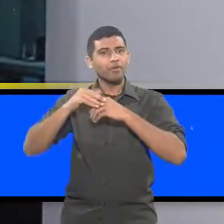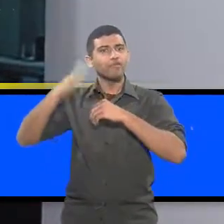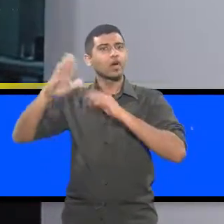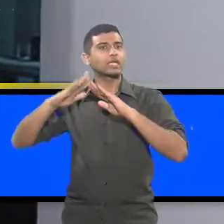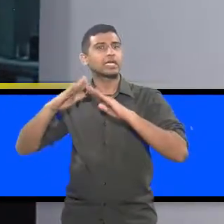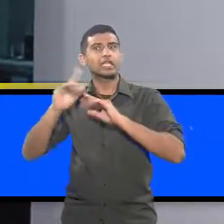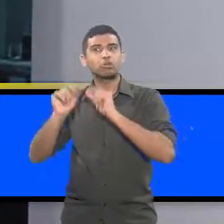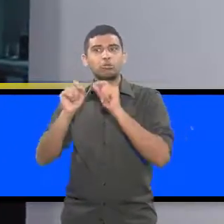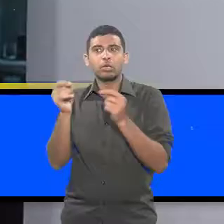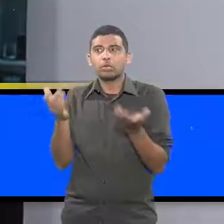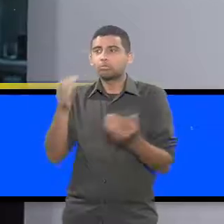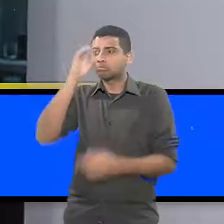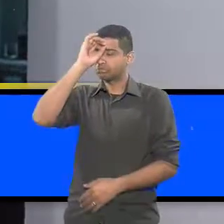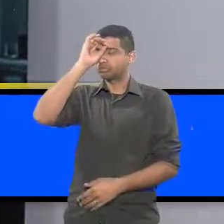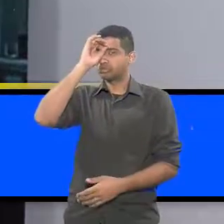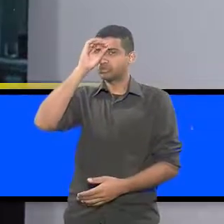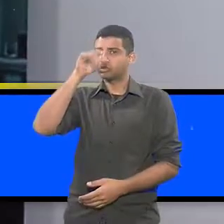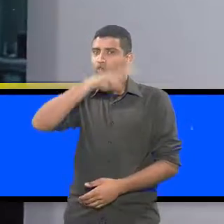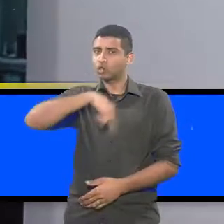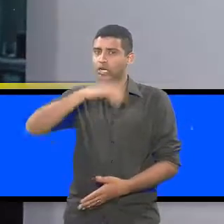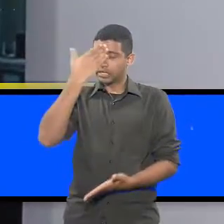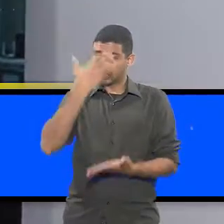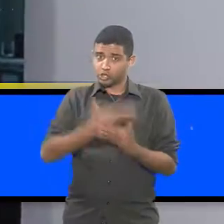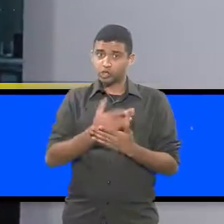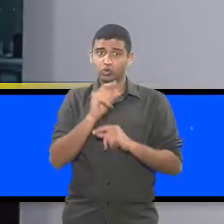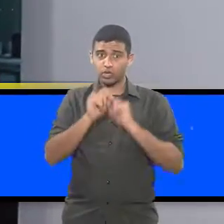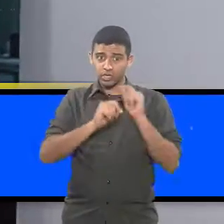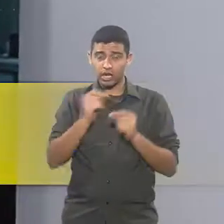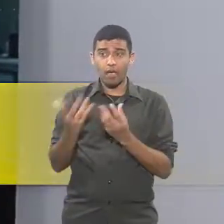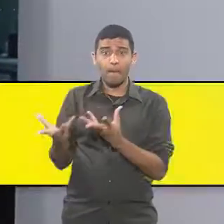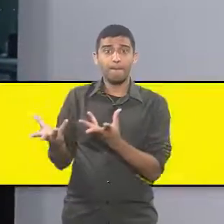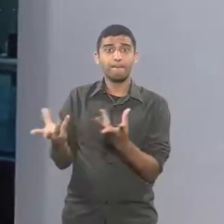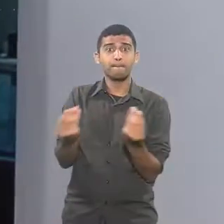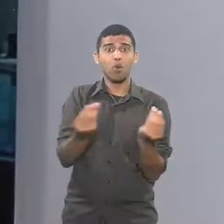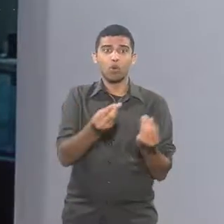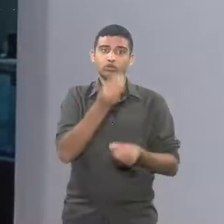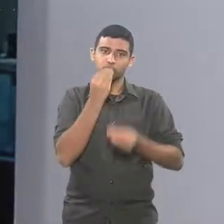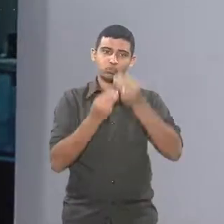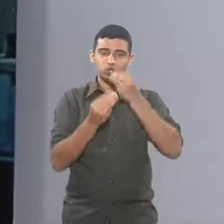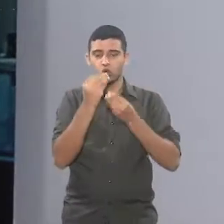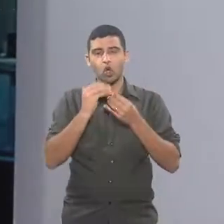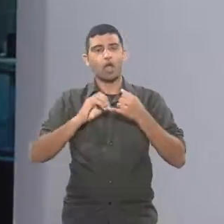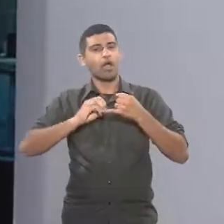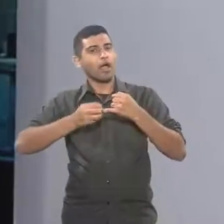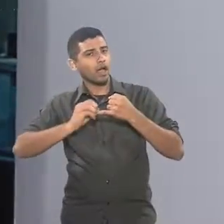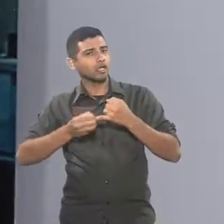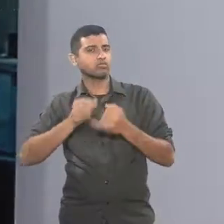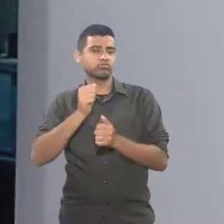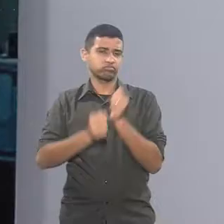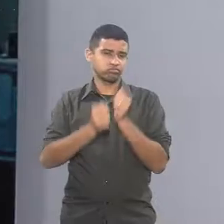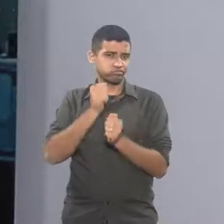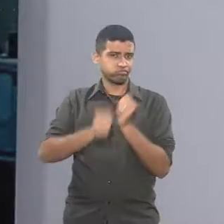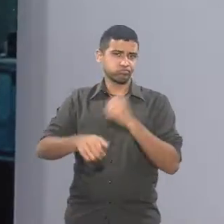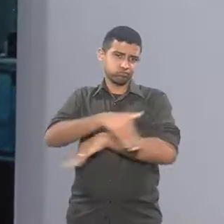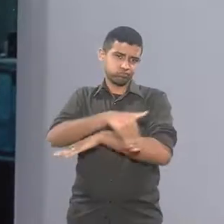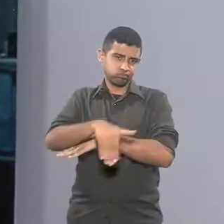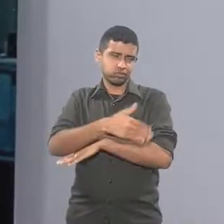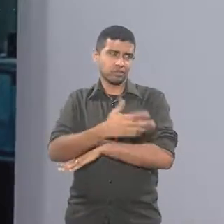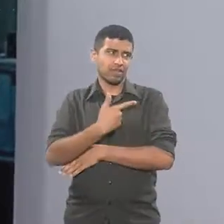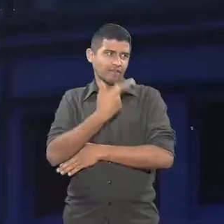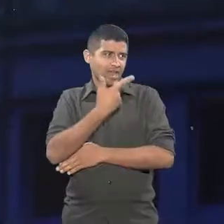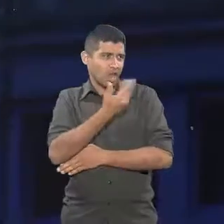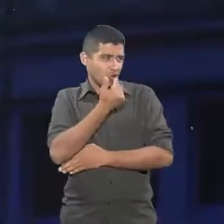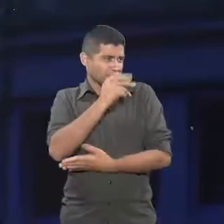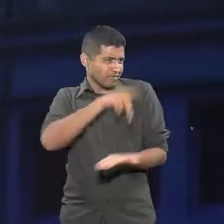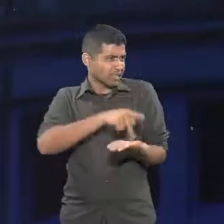casa. A gente acredita que muita gente, sim, esteja consumindo ainda comida de verdade nas ruas. Explica comida de